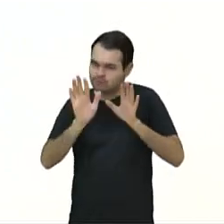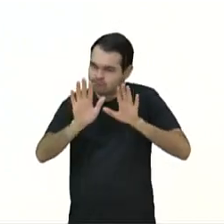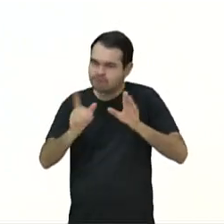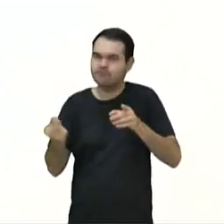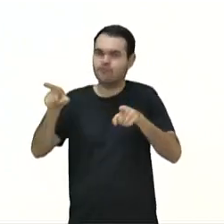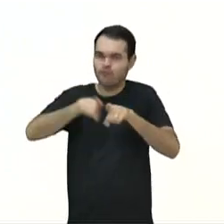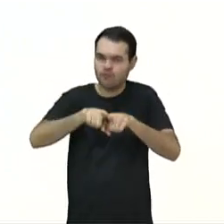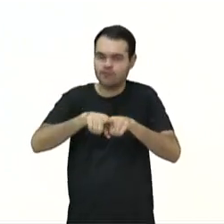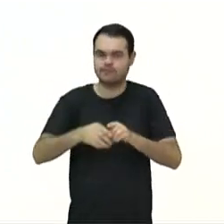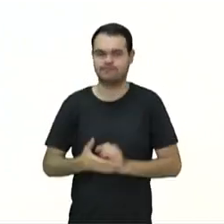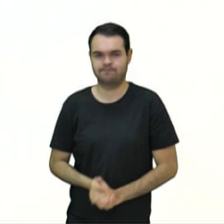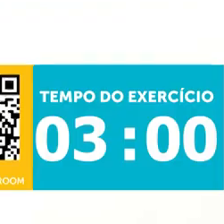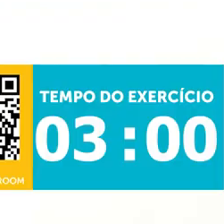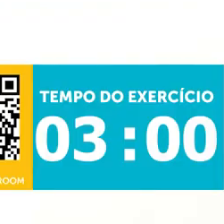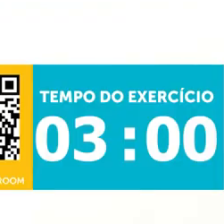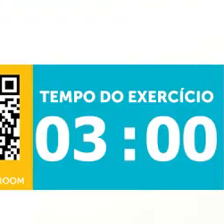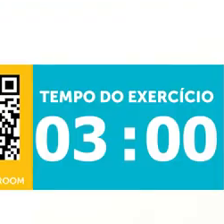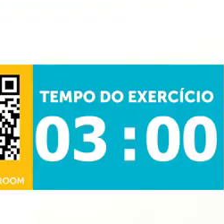voltamos.